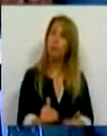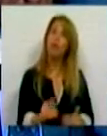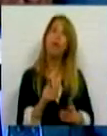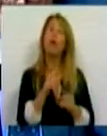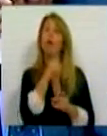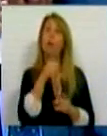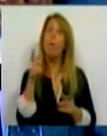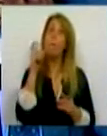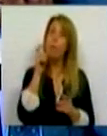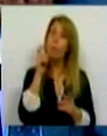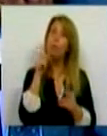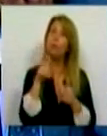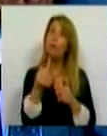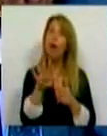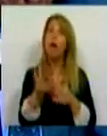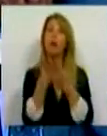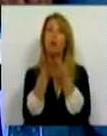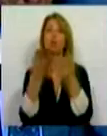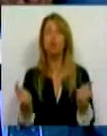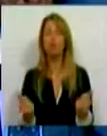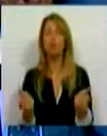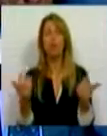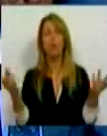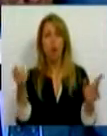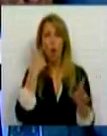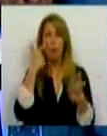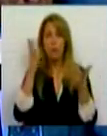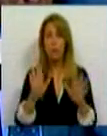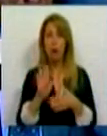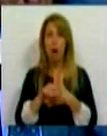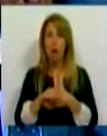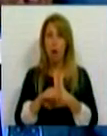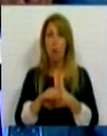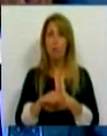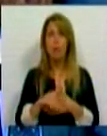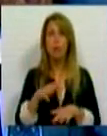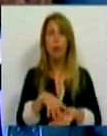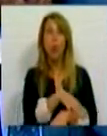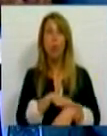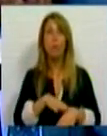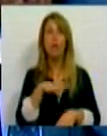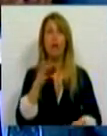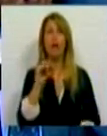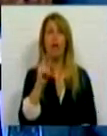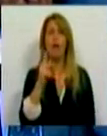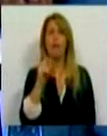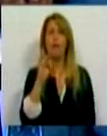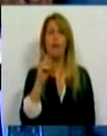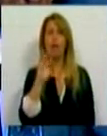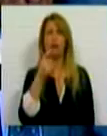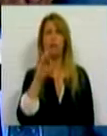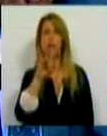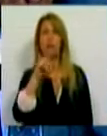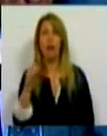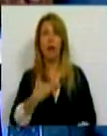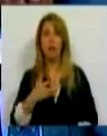compromisso de uma solução. É conhecida já a carta da Comissária Vestager, de dezembro de 2014, dirigida